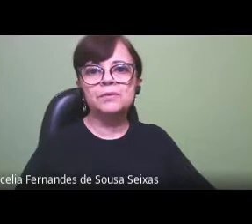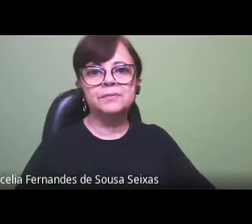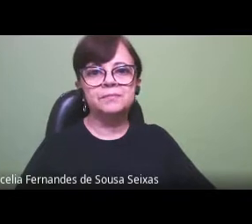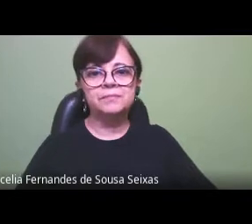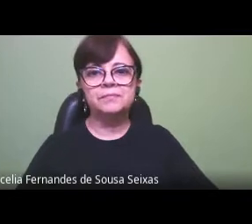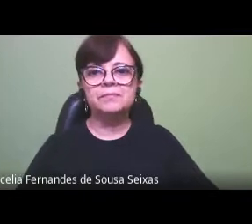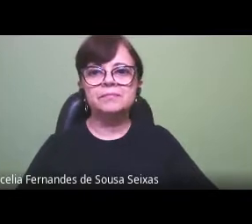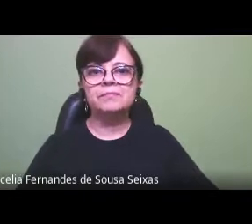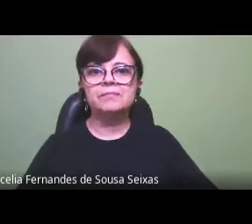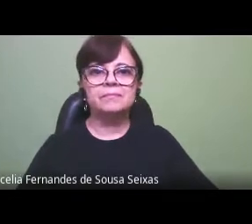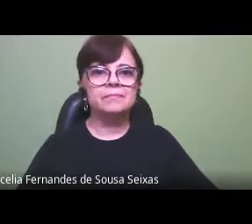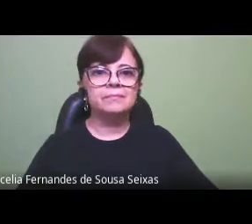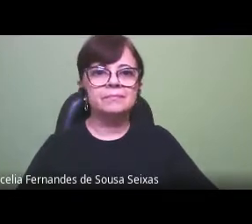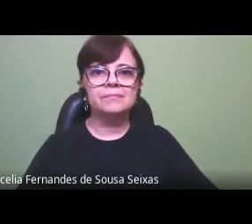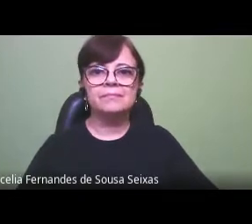Porco.